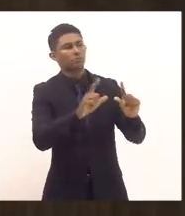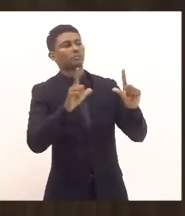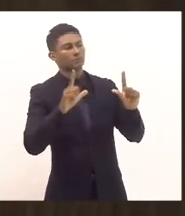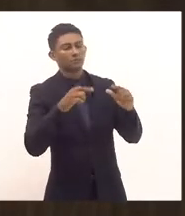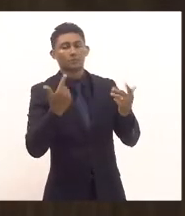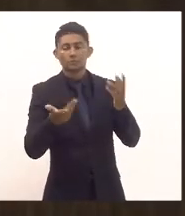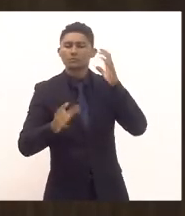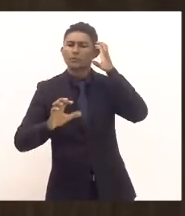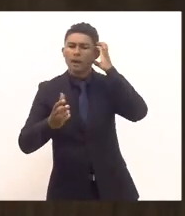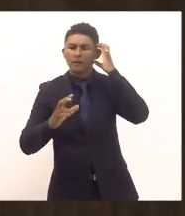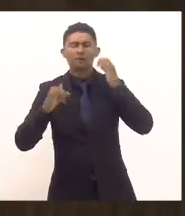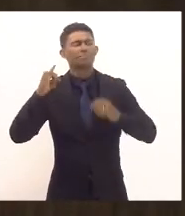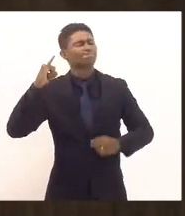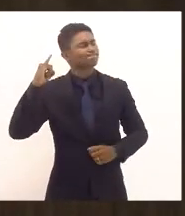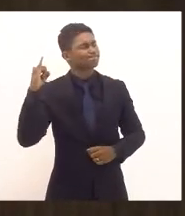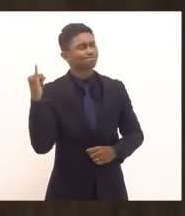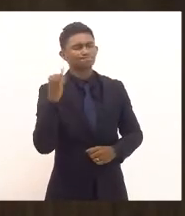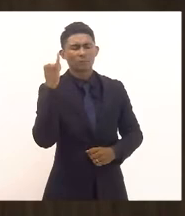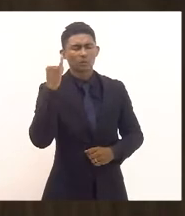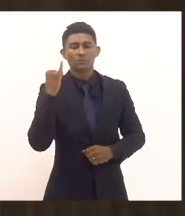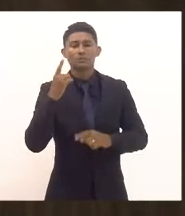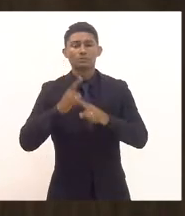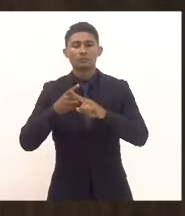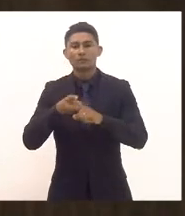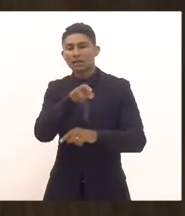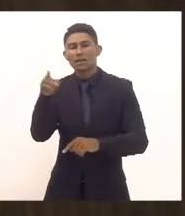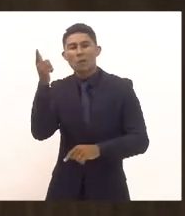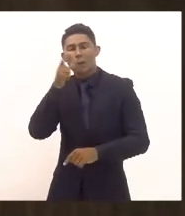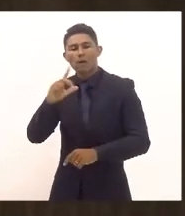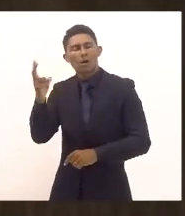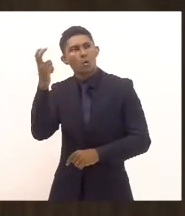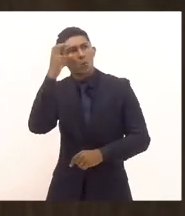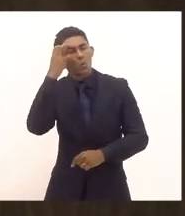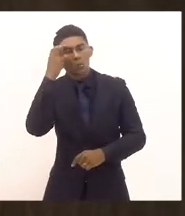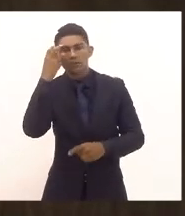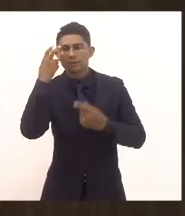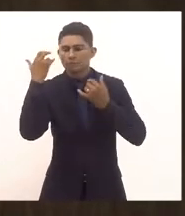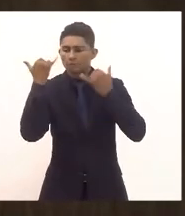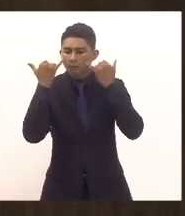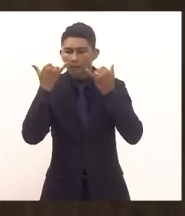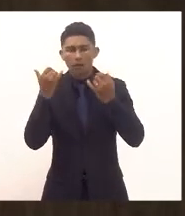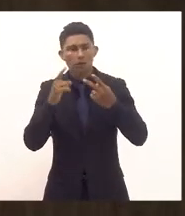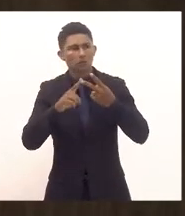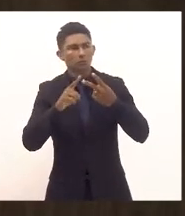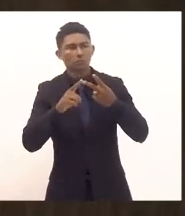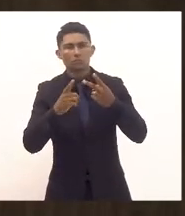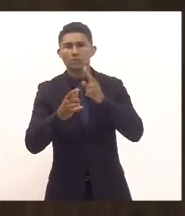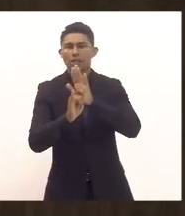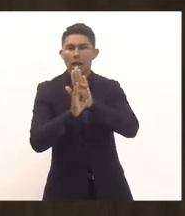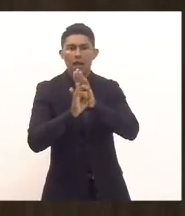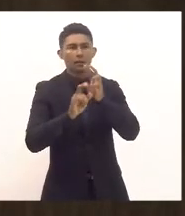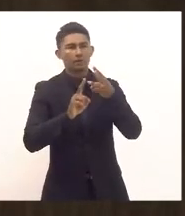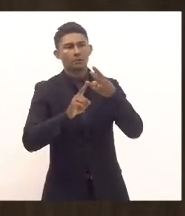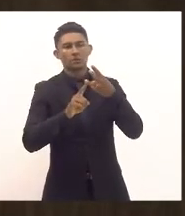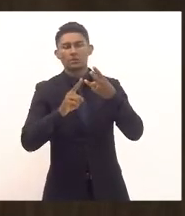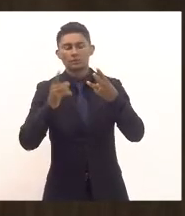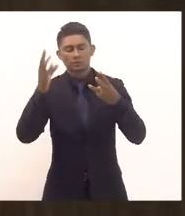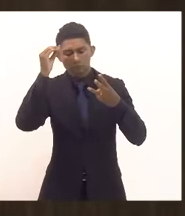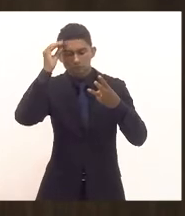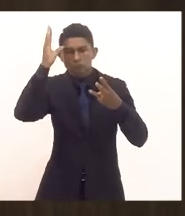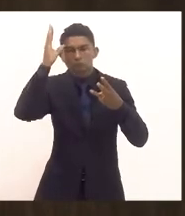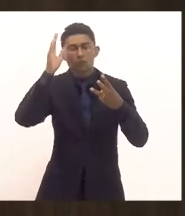instrumento importante de Cultura de informação e de construção de identidade de